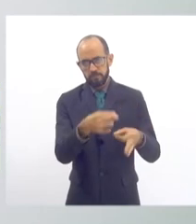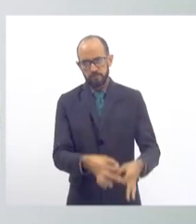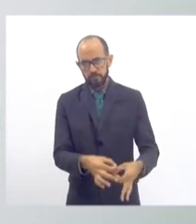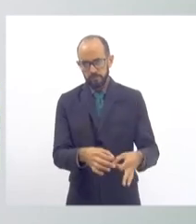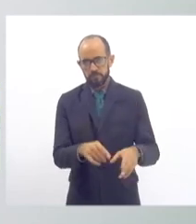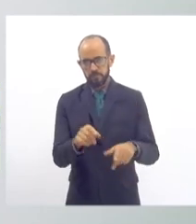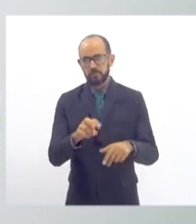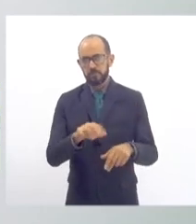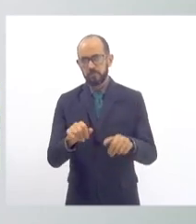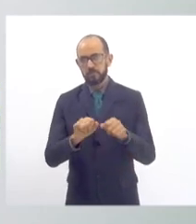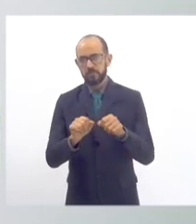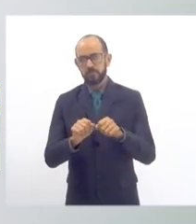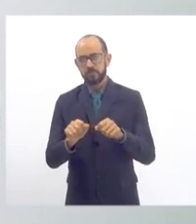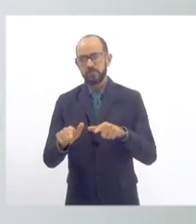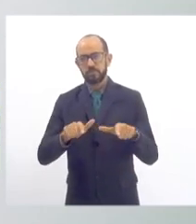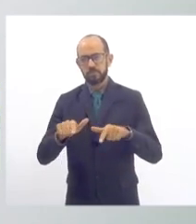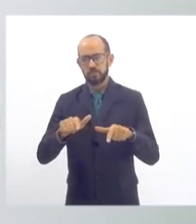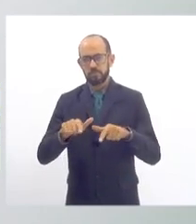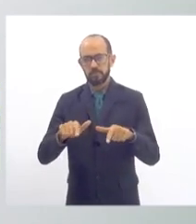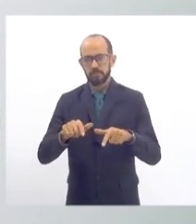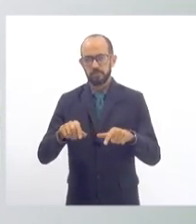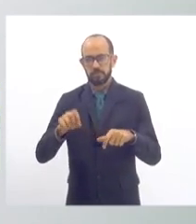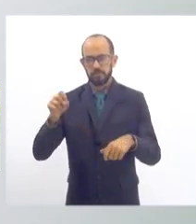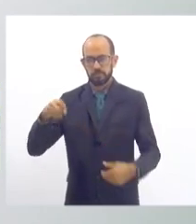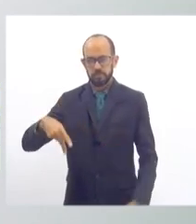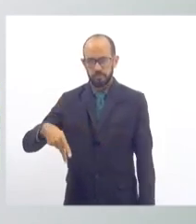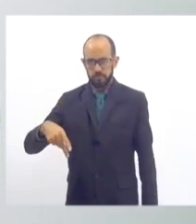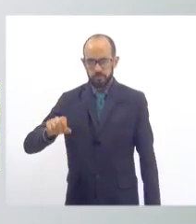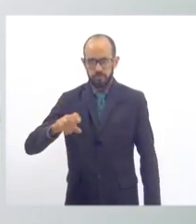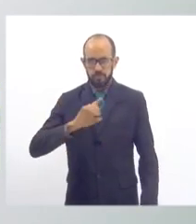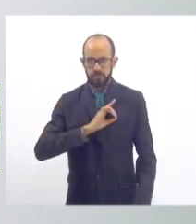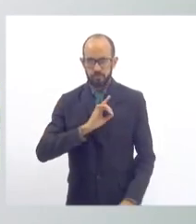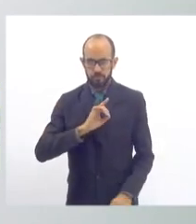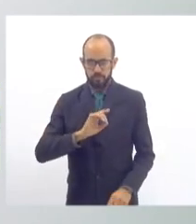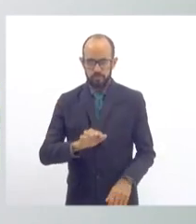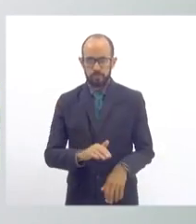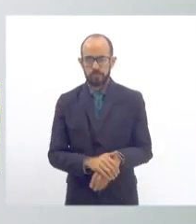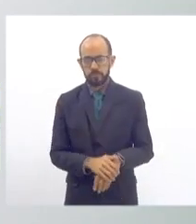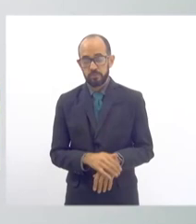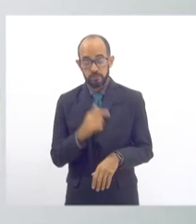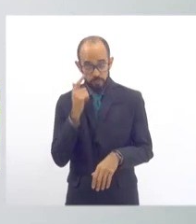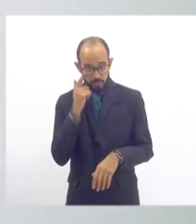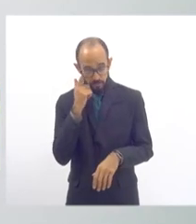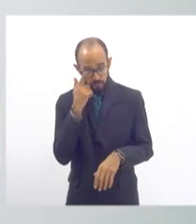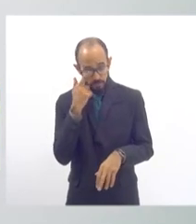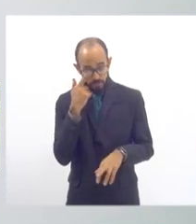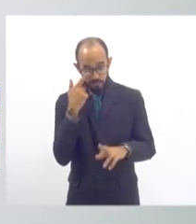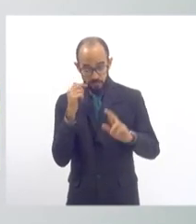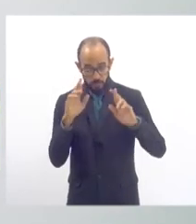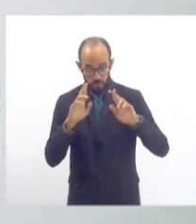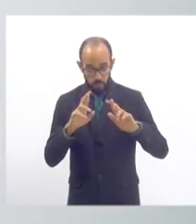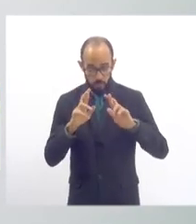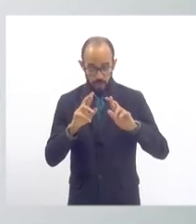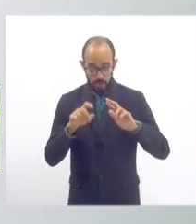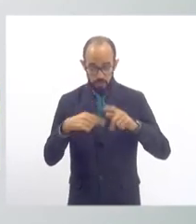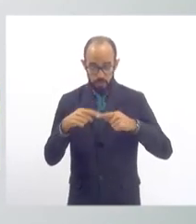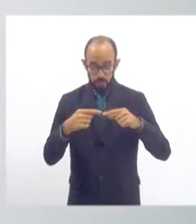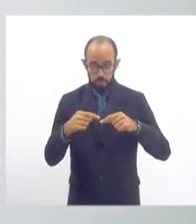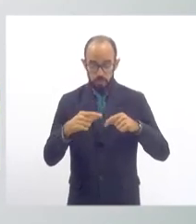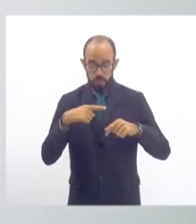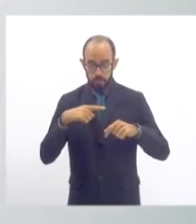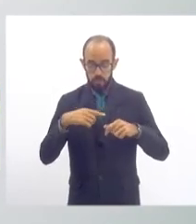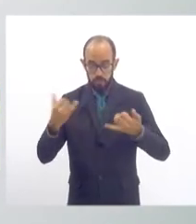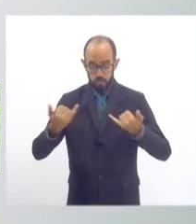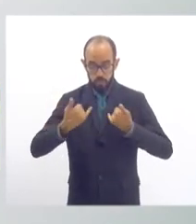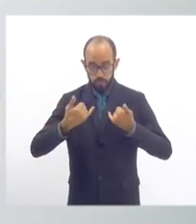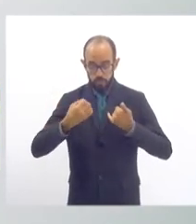será feita com os servidores inativos do Detran. Então, espero que a gente, em breve, tenha uma boa notícia e construir um